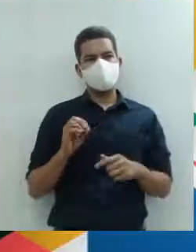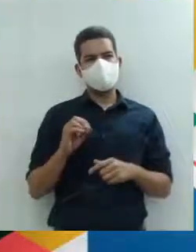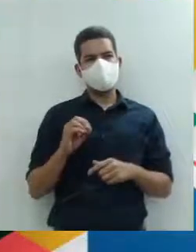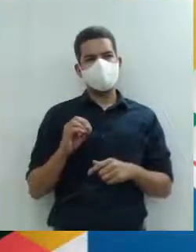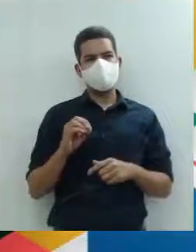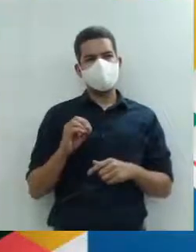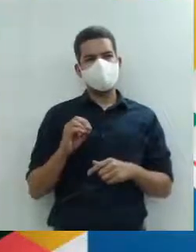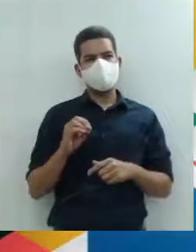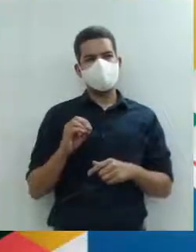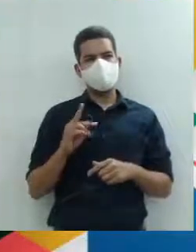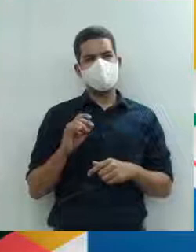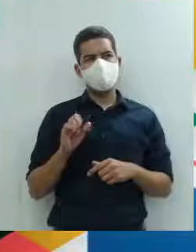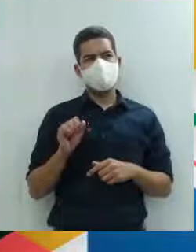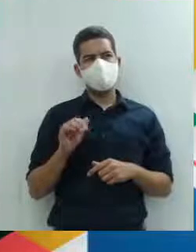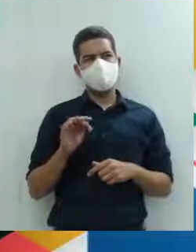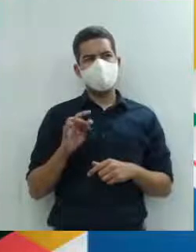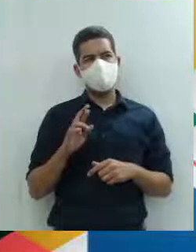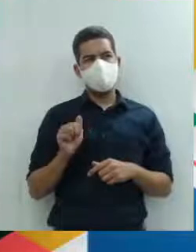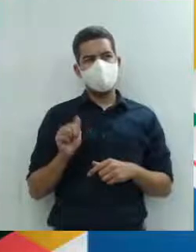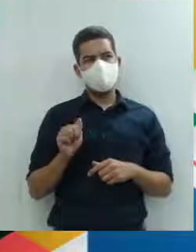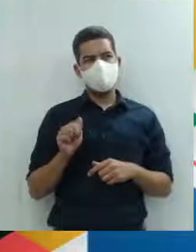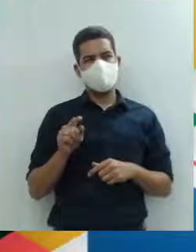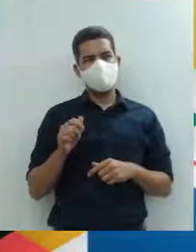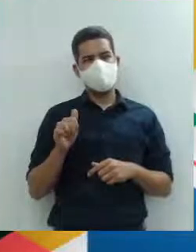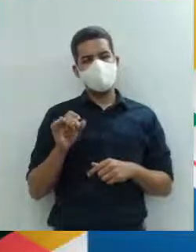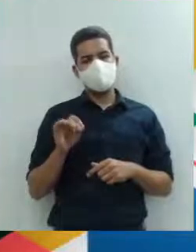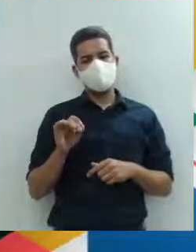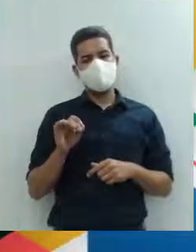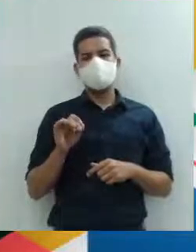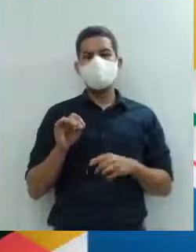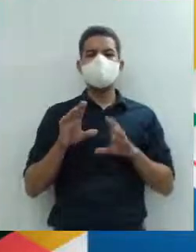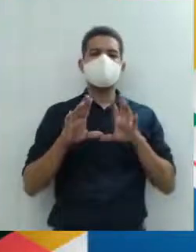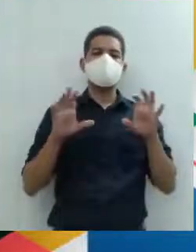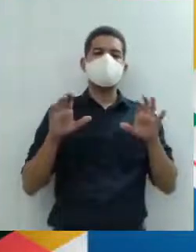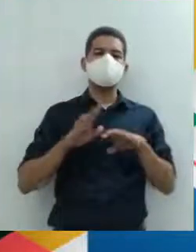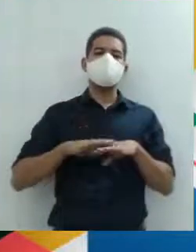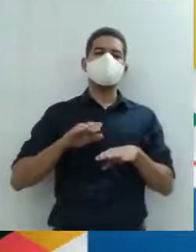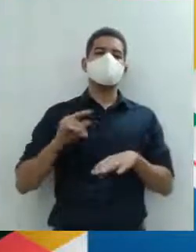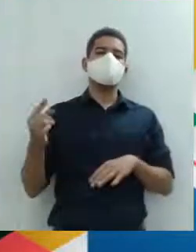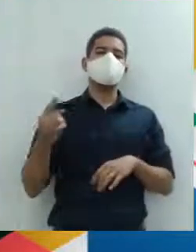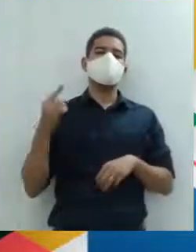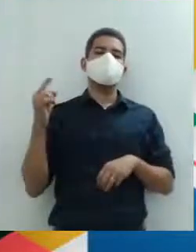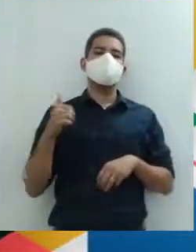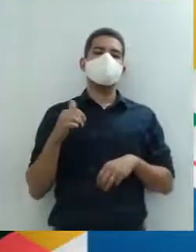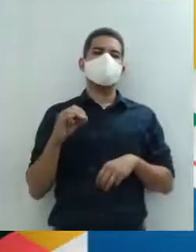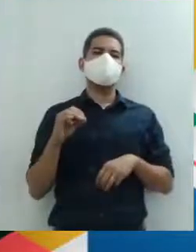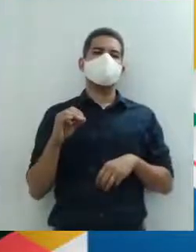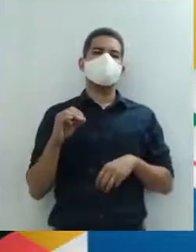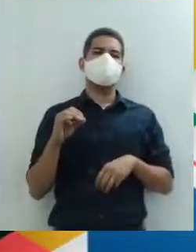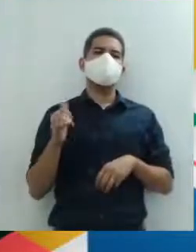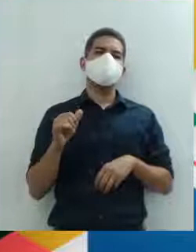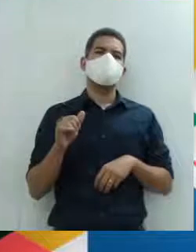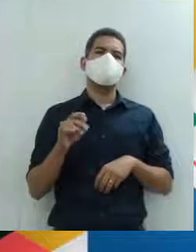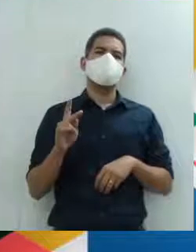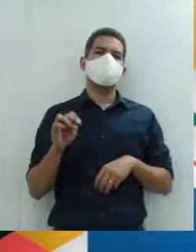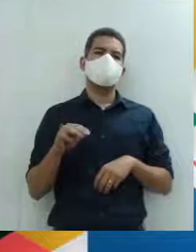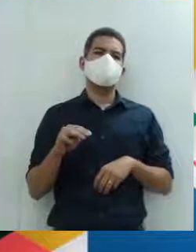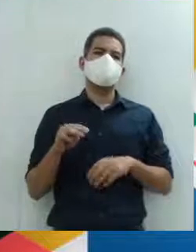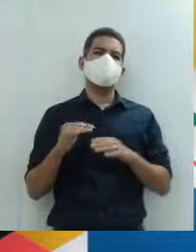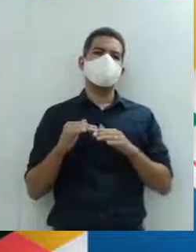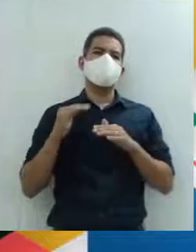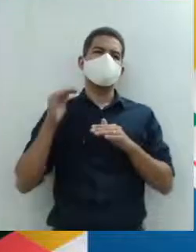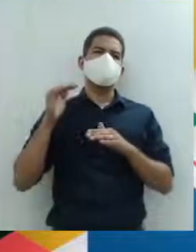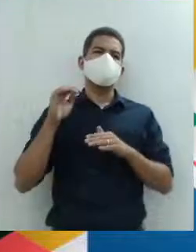nuvem mais alta, aproximadamente 10, 11 quilômetros de altitude. Depois dela vem a estratosfera. O que é que